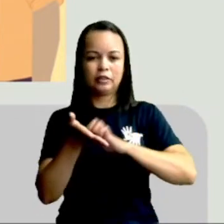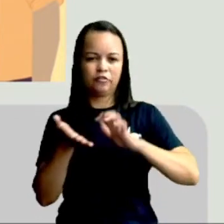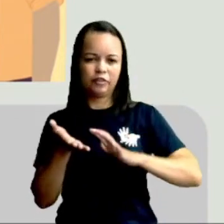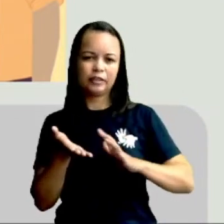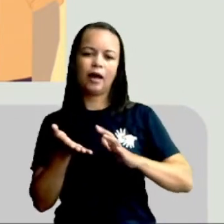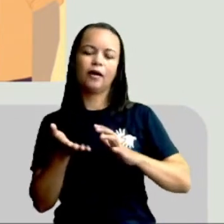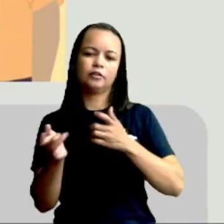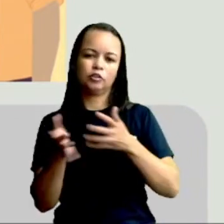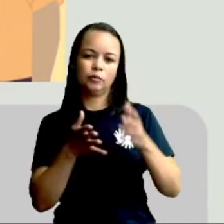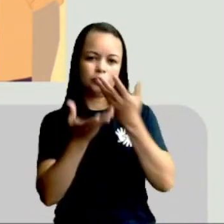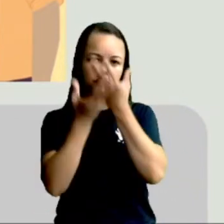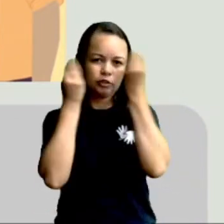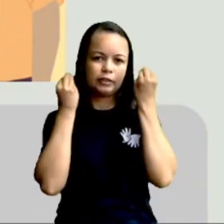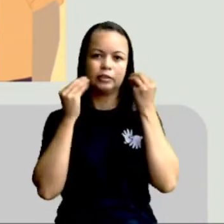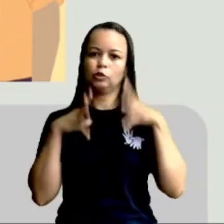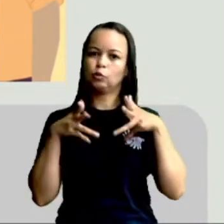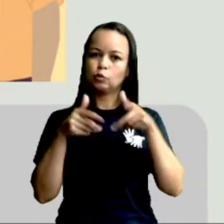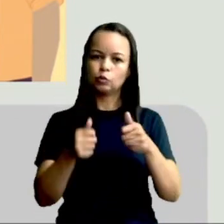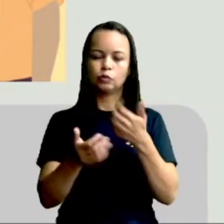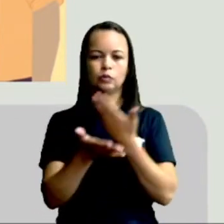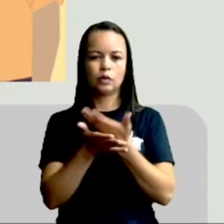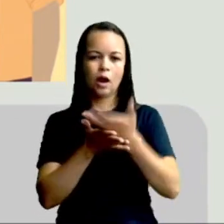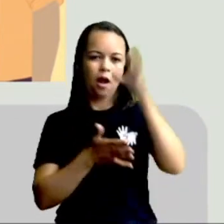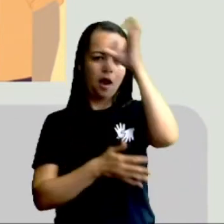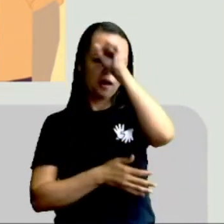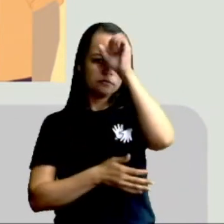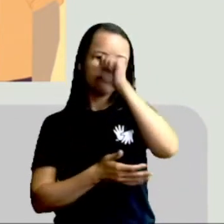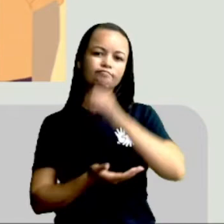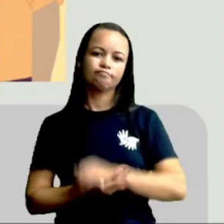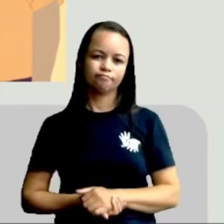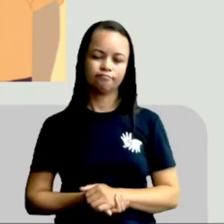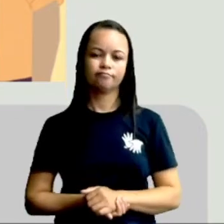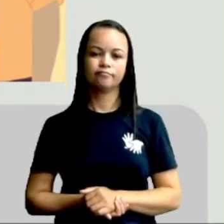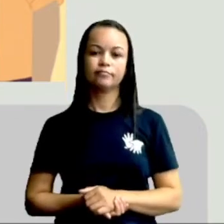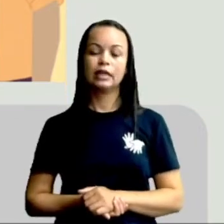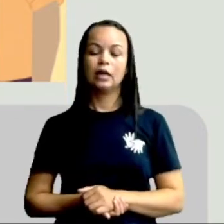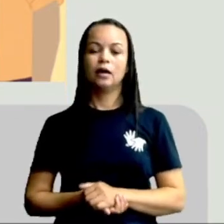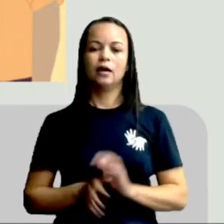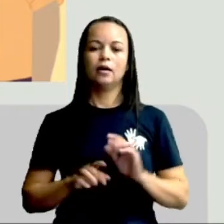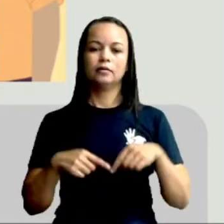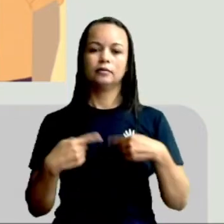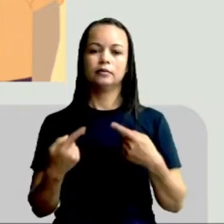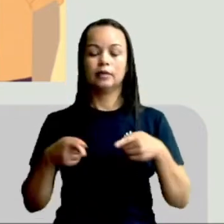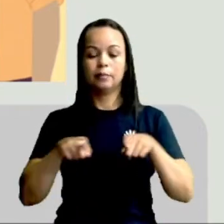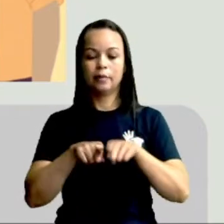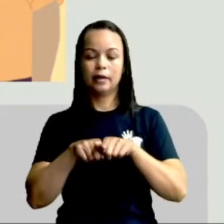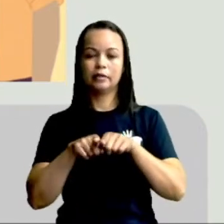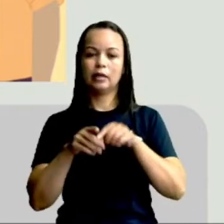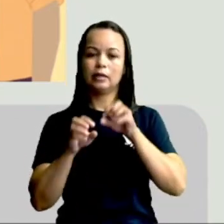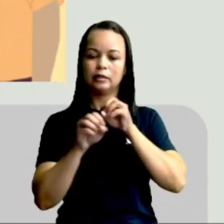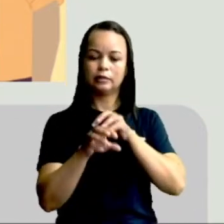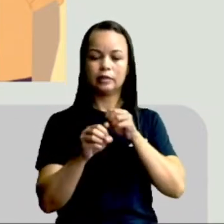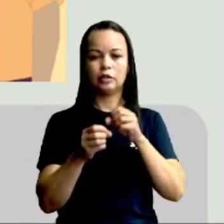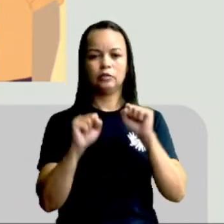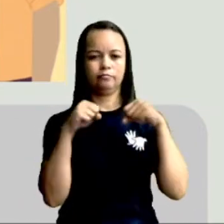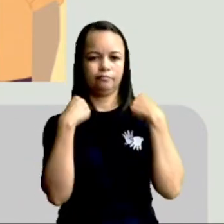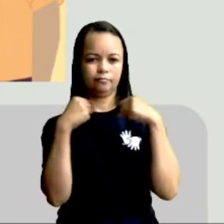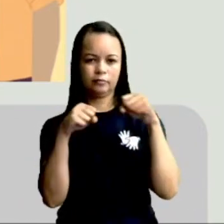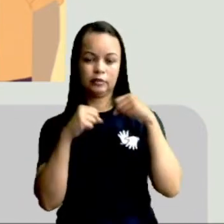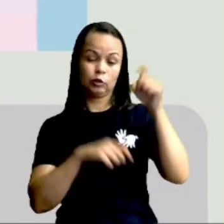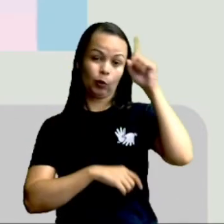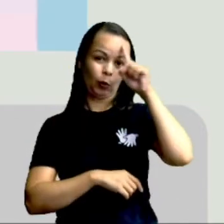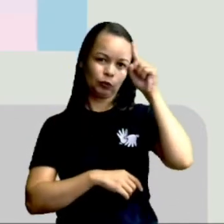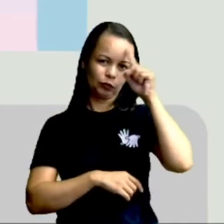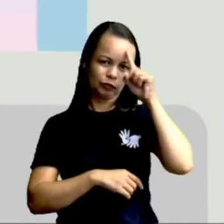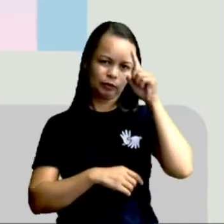para não nos esquecermos de tudo que aprendemos na escola. Ela também sugeriu que fizéssemos exercício físico todos os